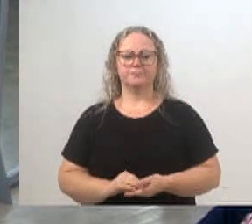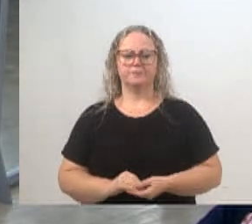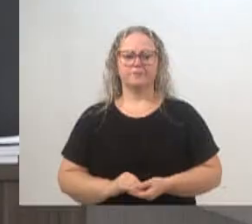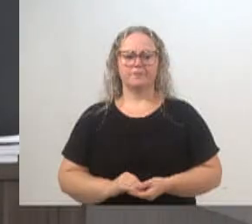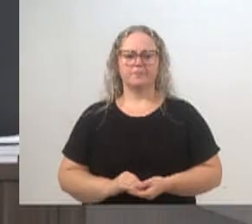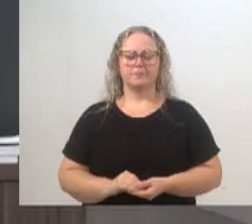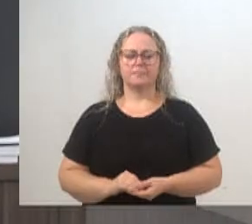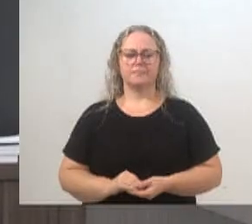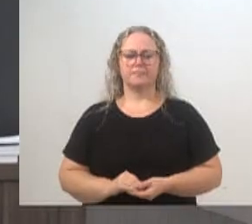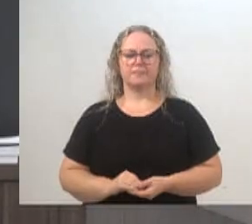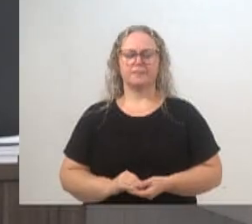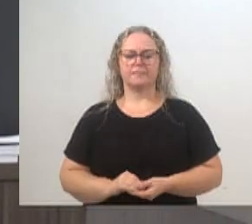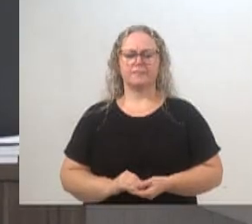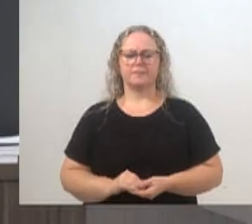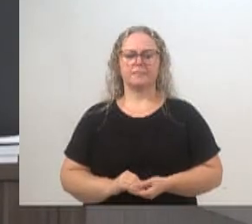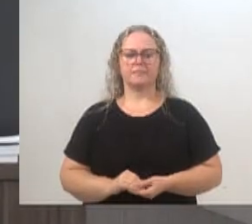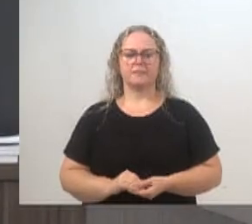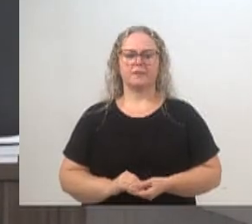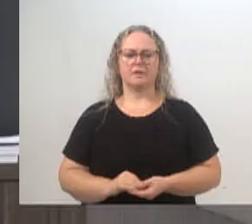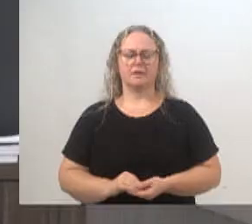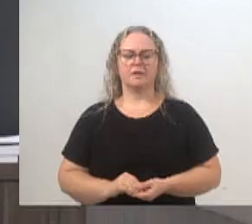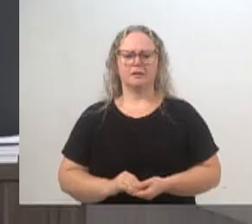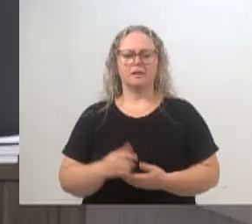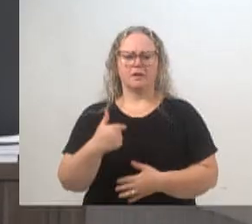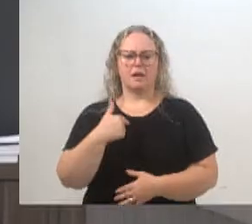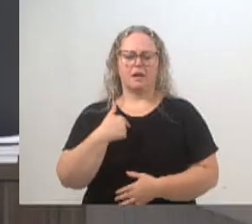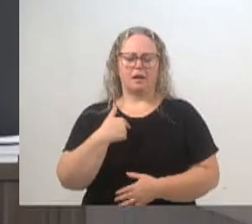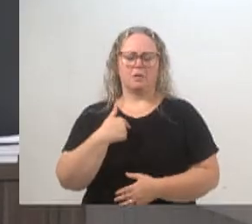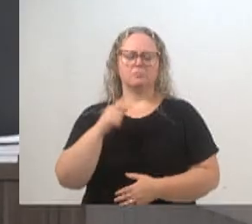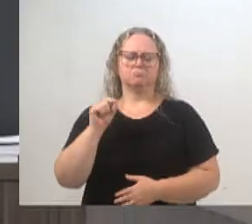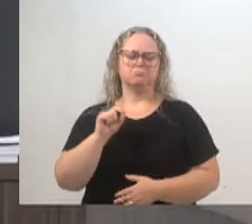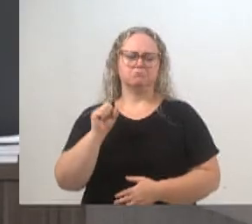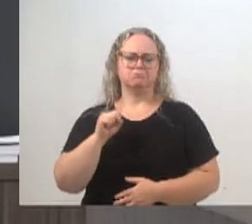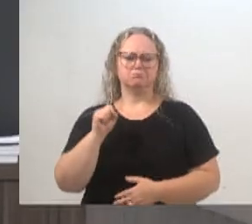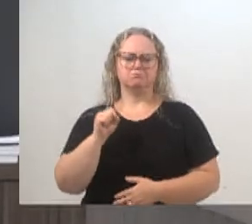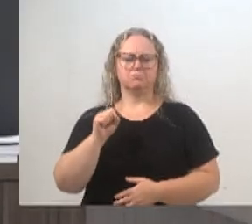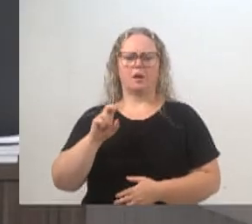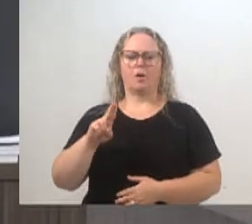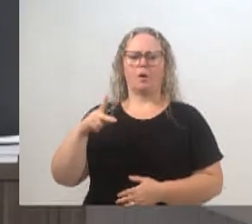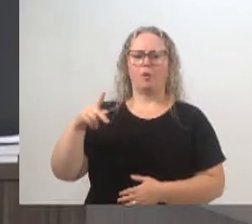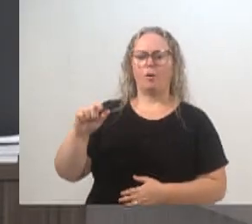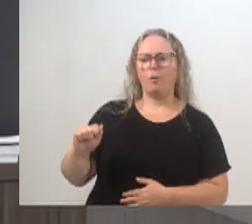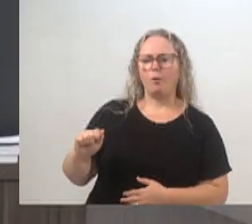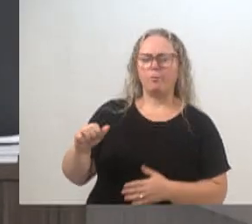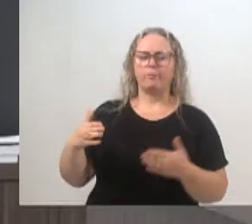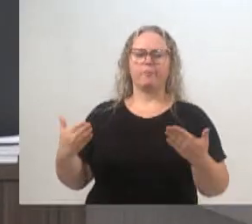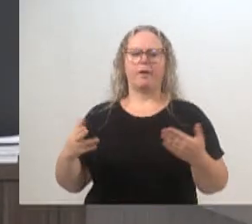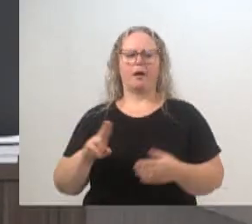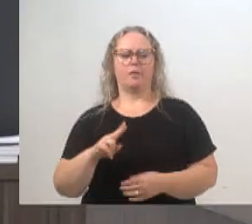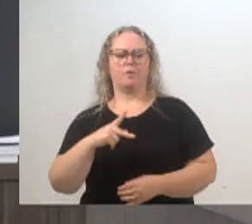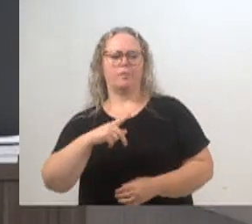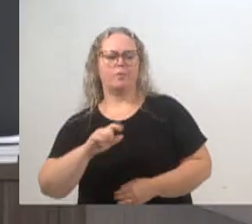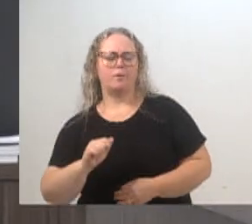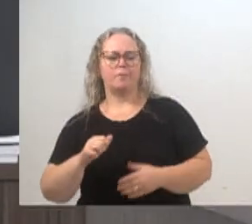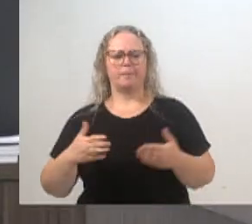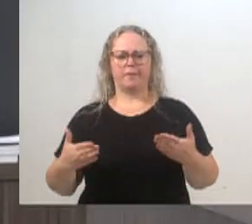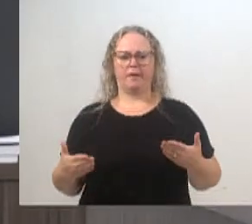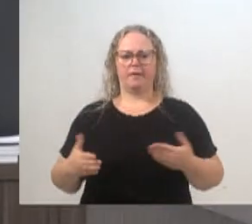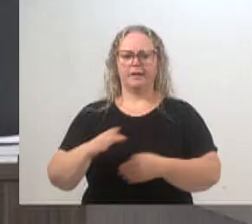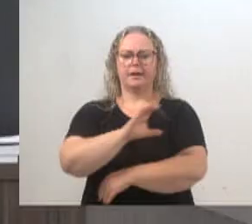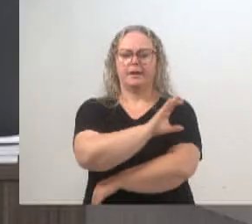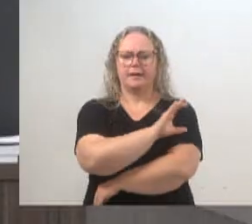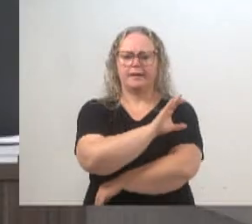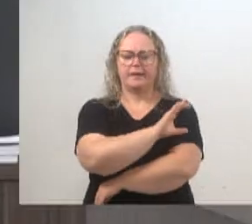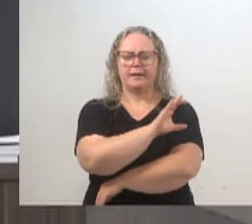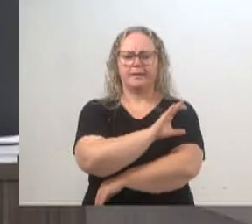Diego Nazato. Vereador, eu escuto muito esse papo de uma UPA, uma unidade de saúde, uma creche, e eu